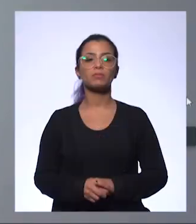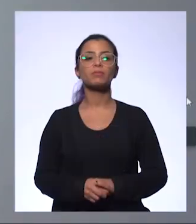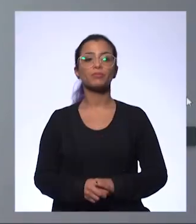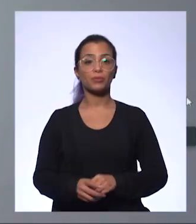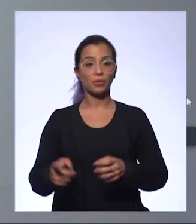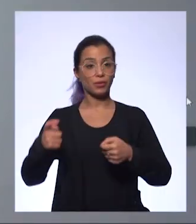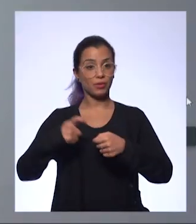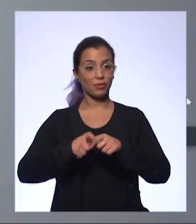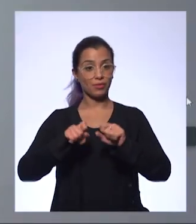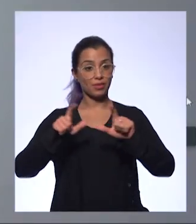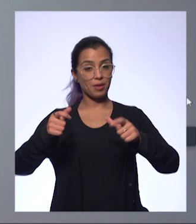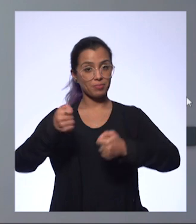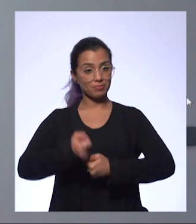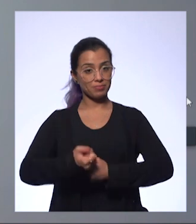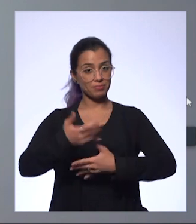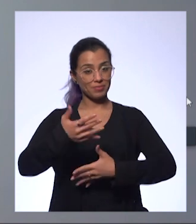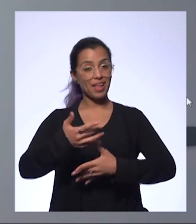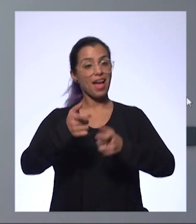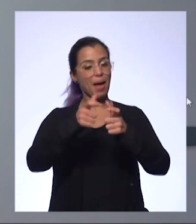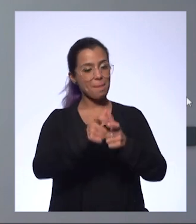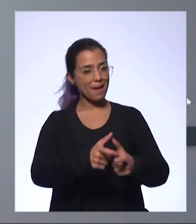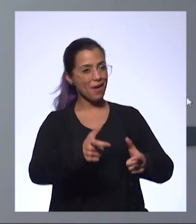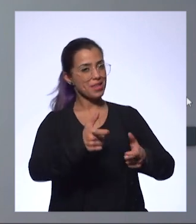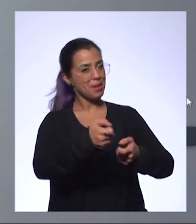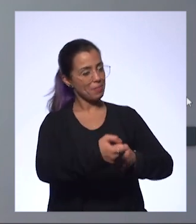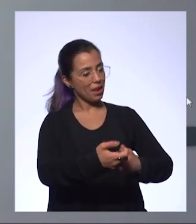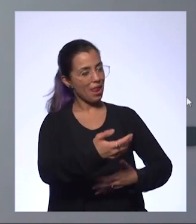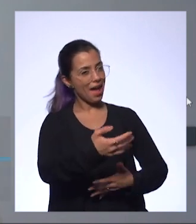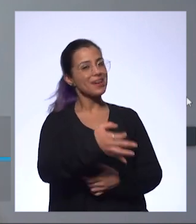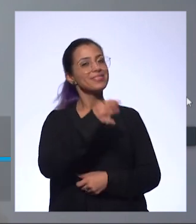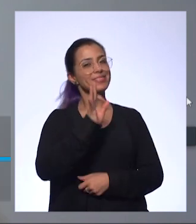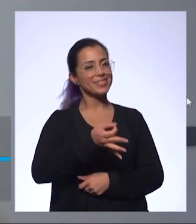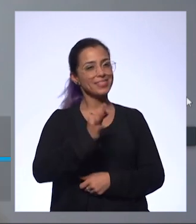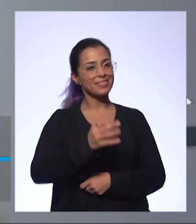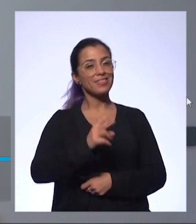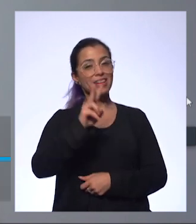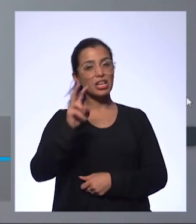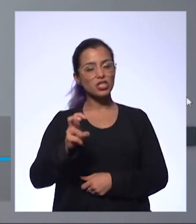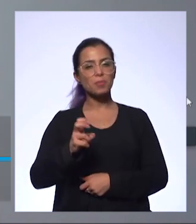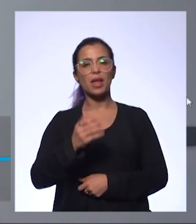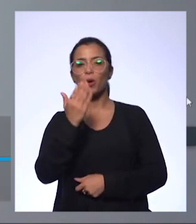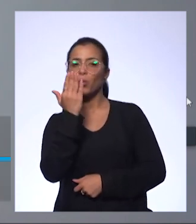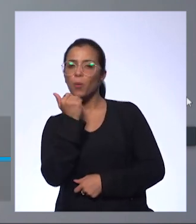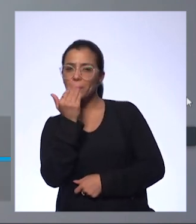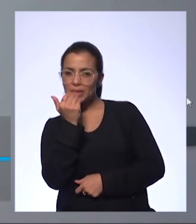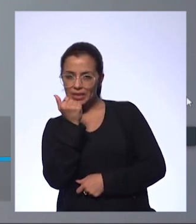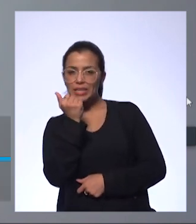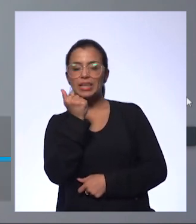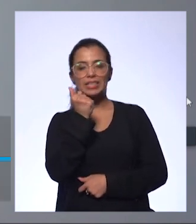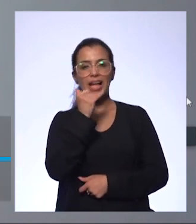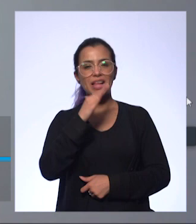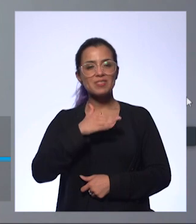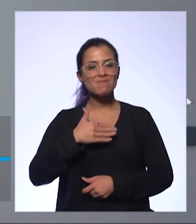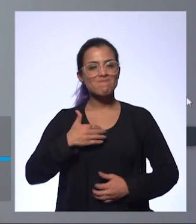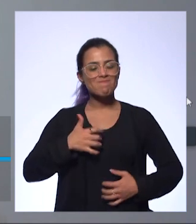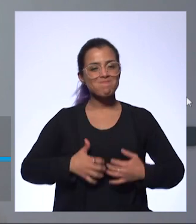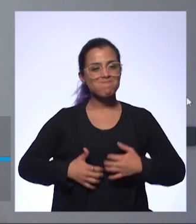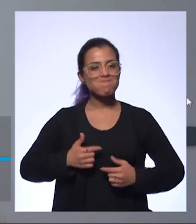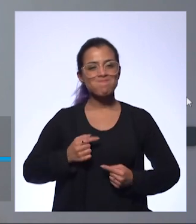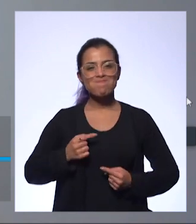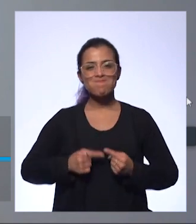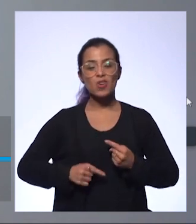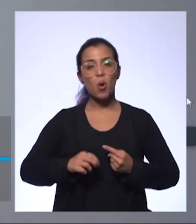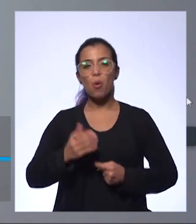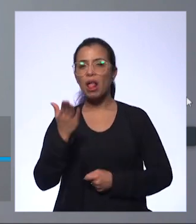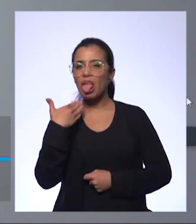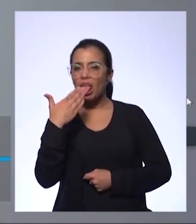Voltando aqui no chat, a grande maioria acertou, né? Falou que é em relação à comida, alimentação, o alimento é muito